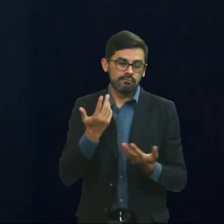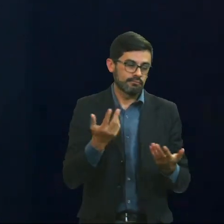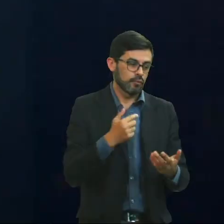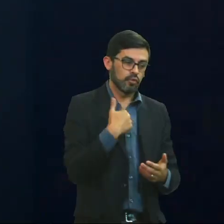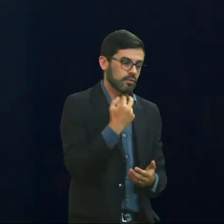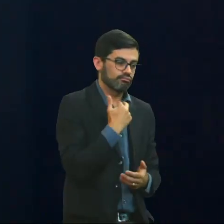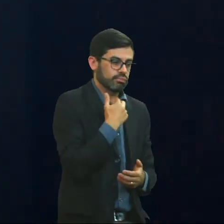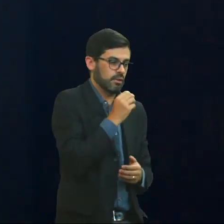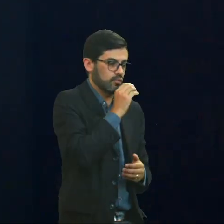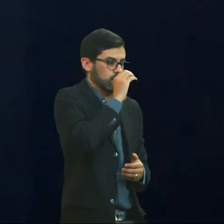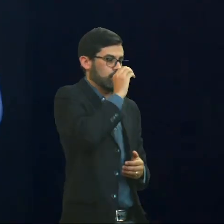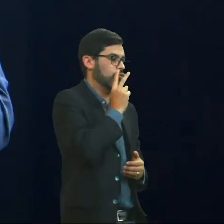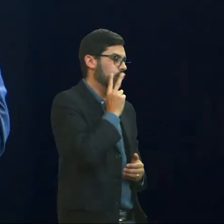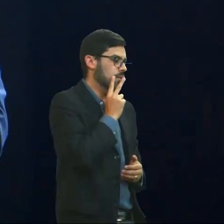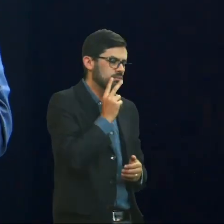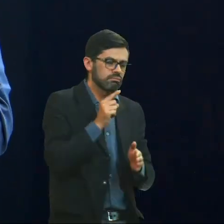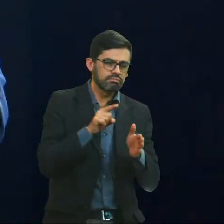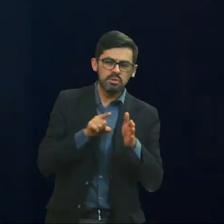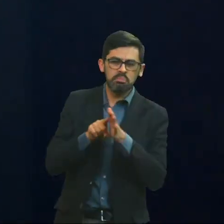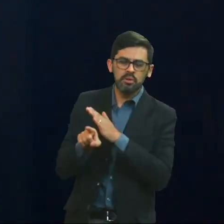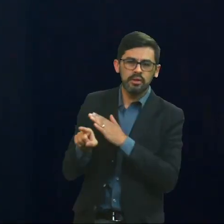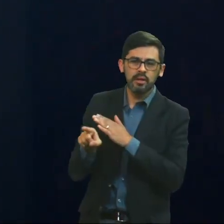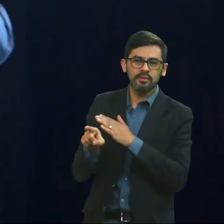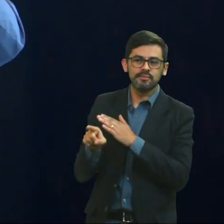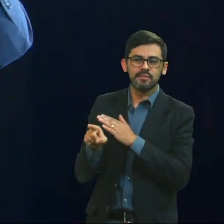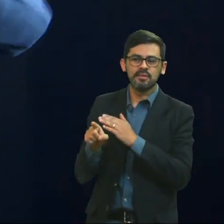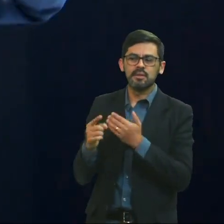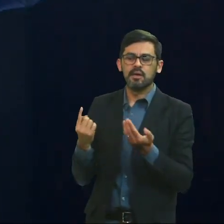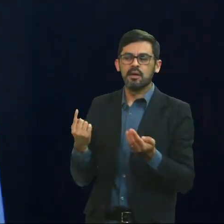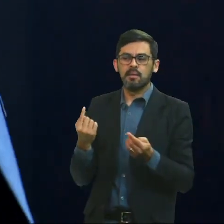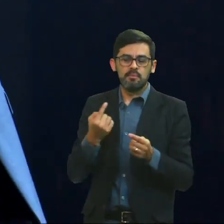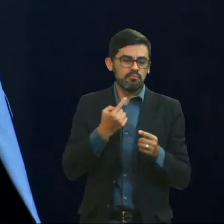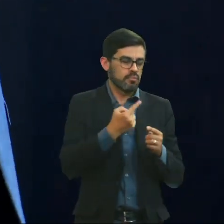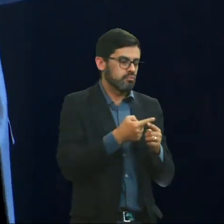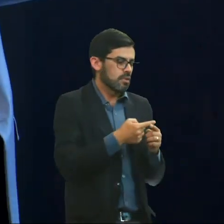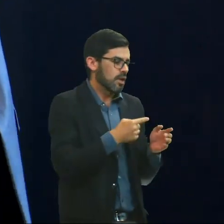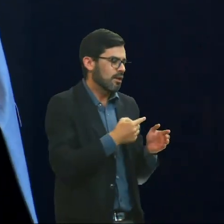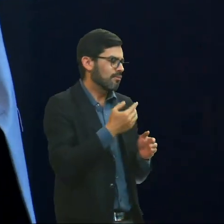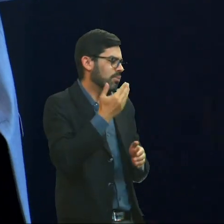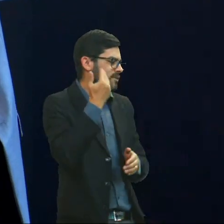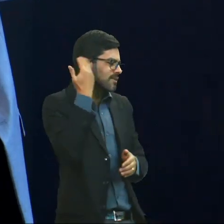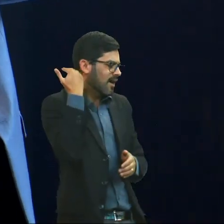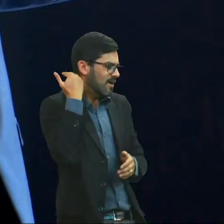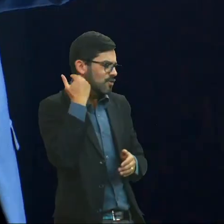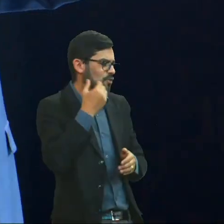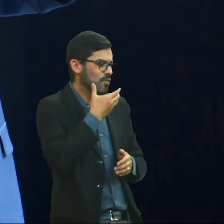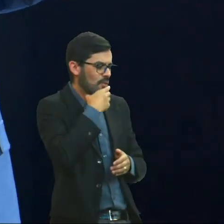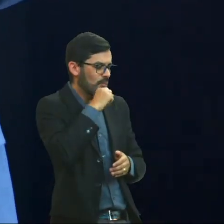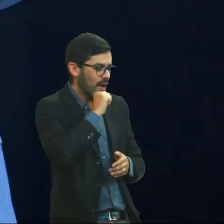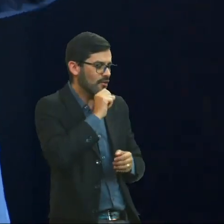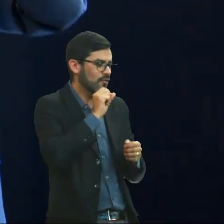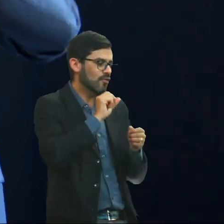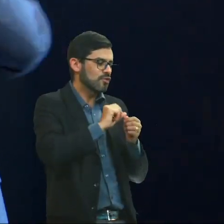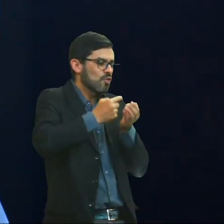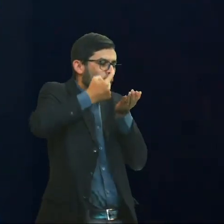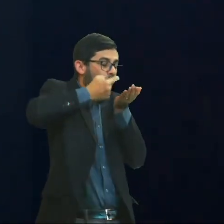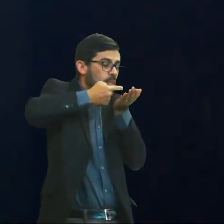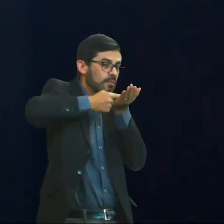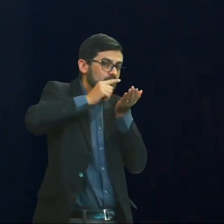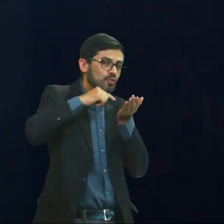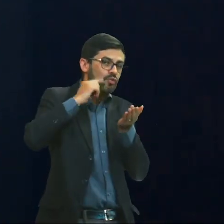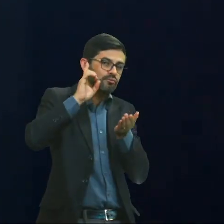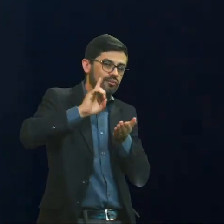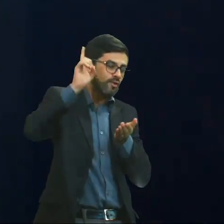vinho. Por quê? Porque o nosso pai, Recabe, fez um voto com o Senhor, que nós e a